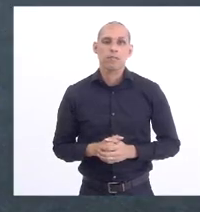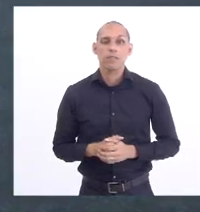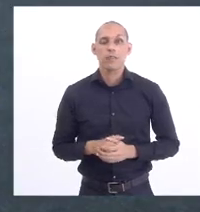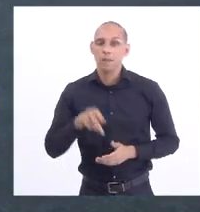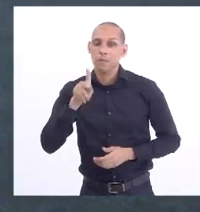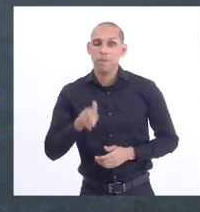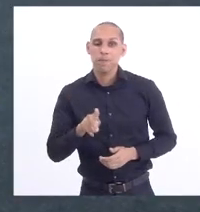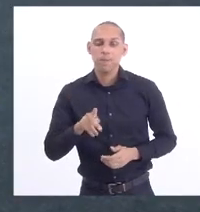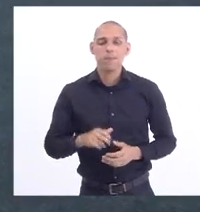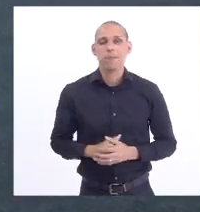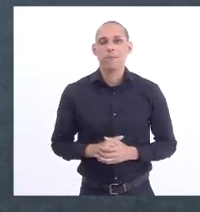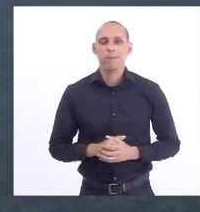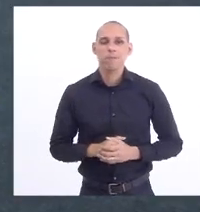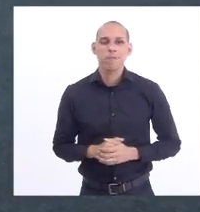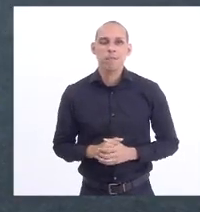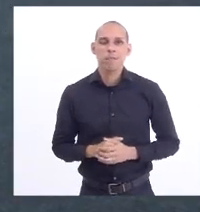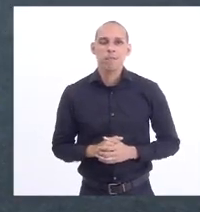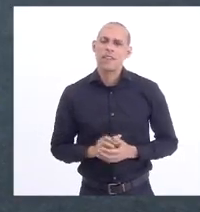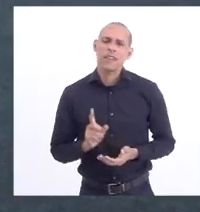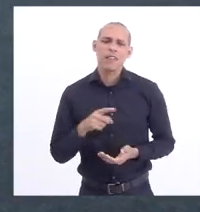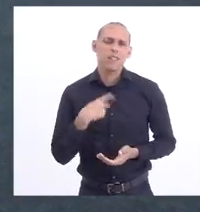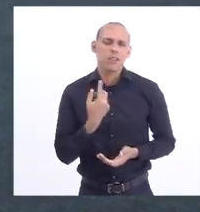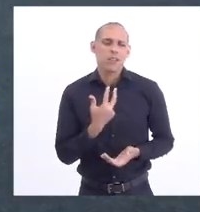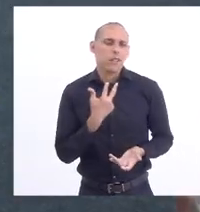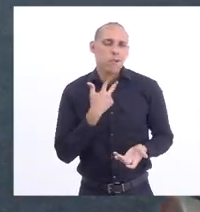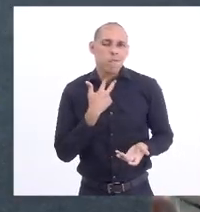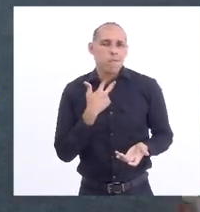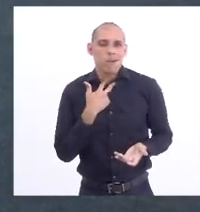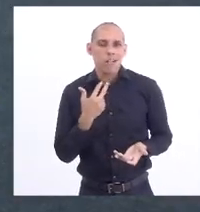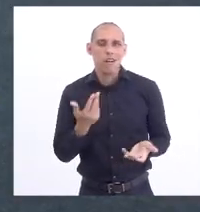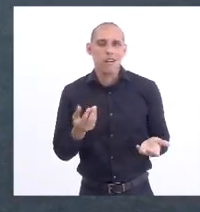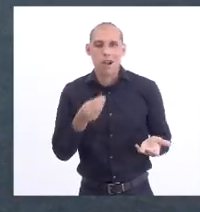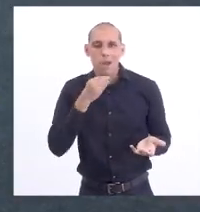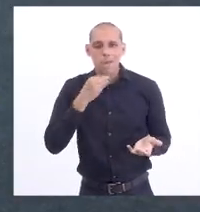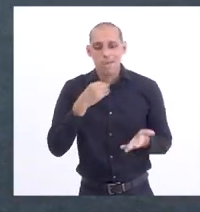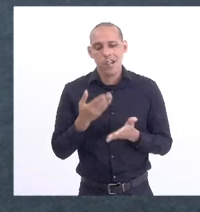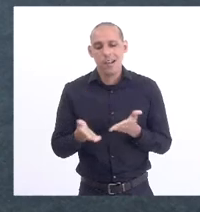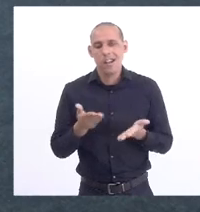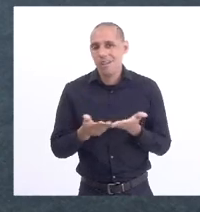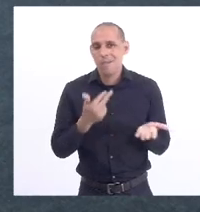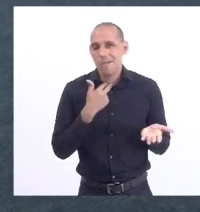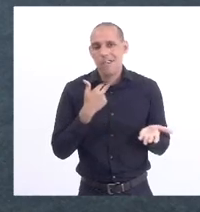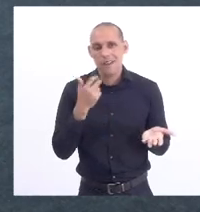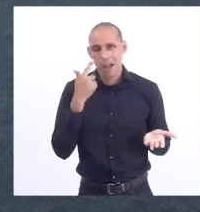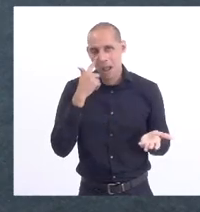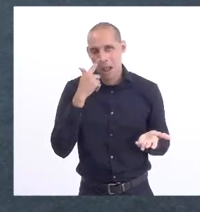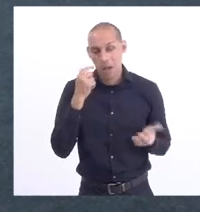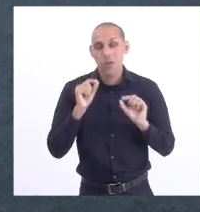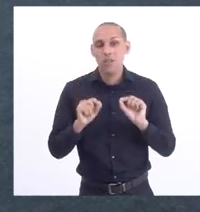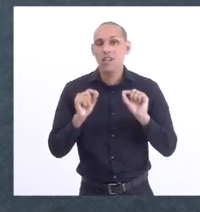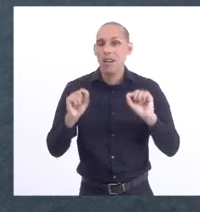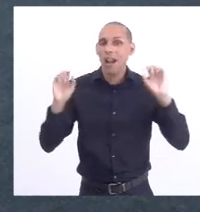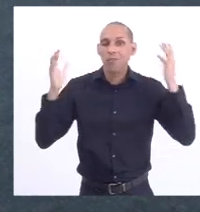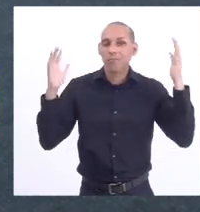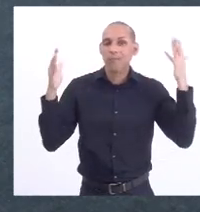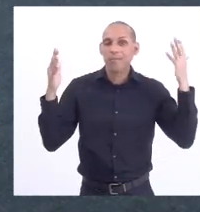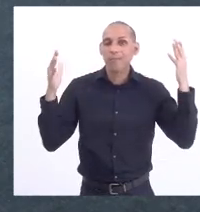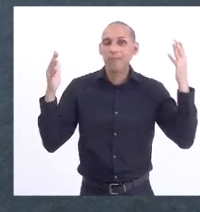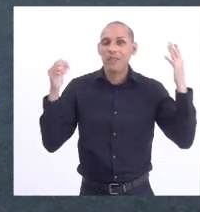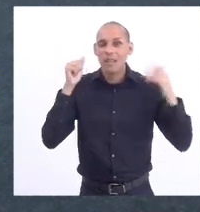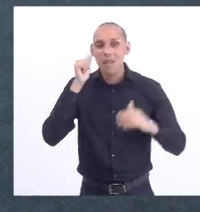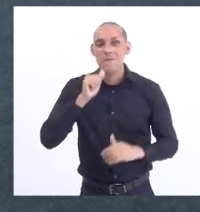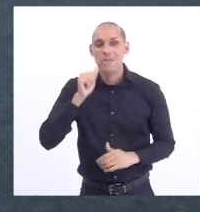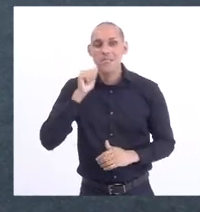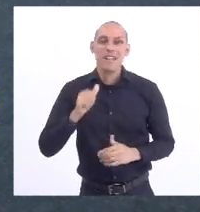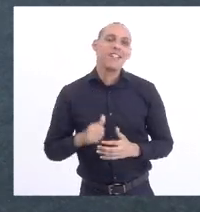Presidente, a gente não pode perder a oportunidade de parabenizar as